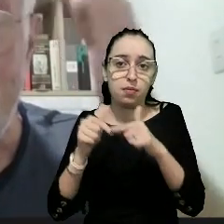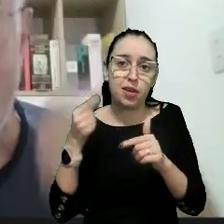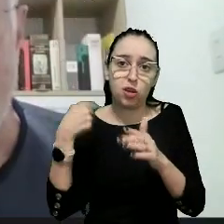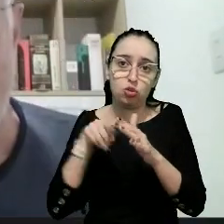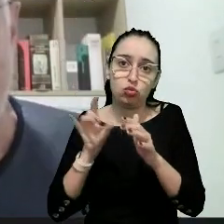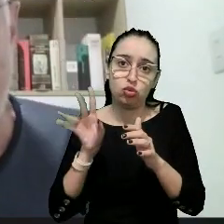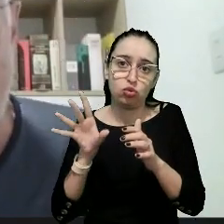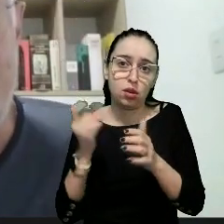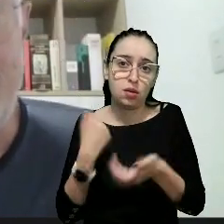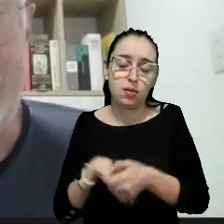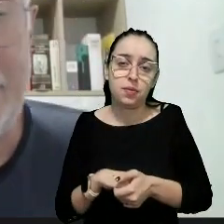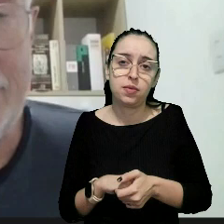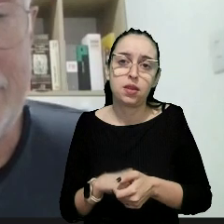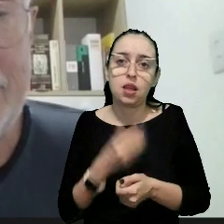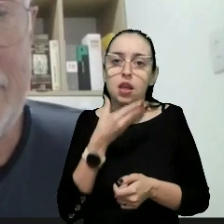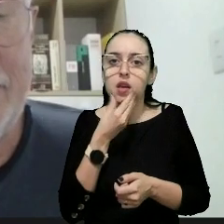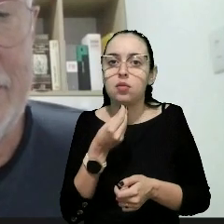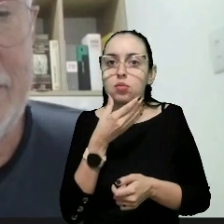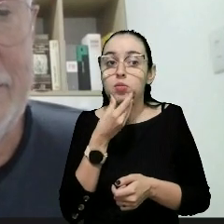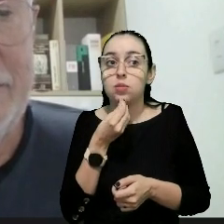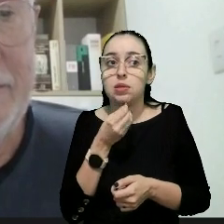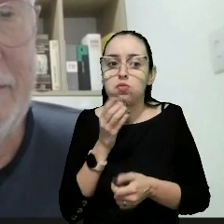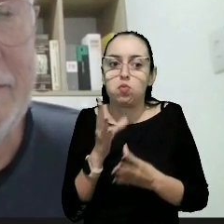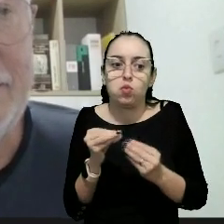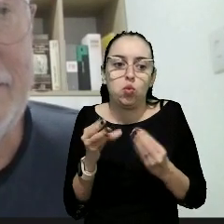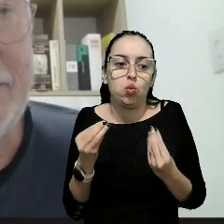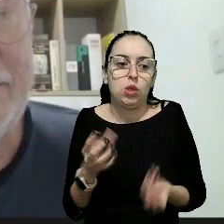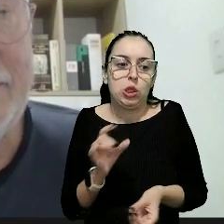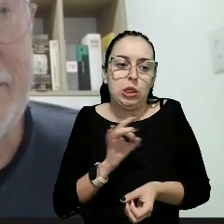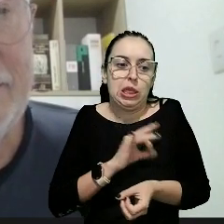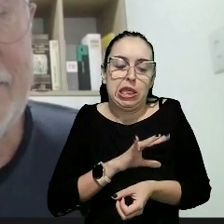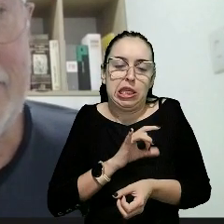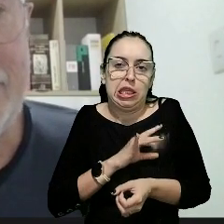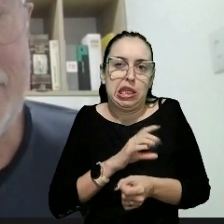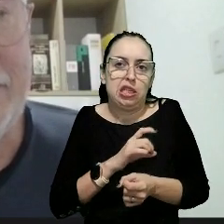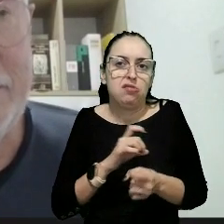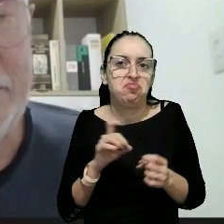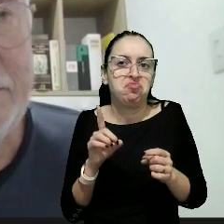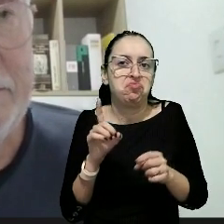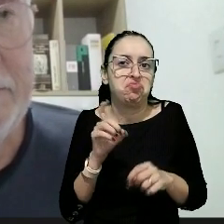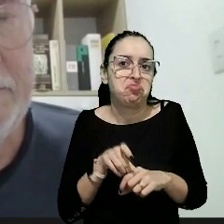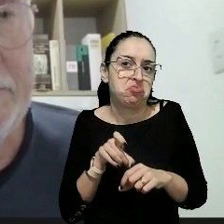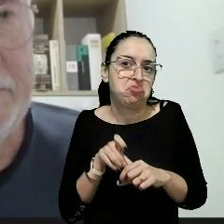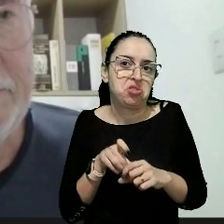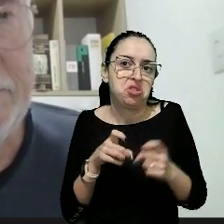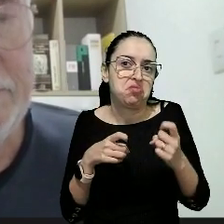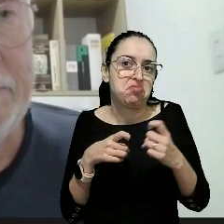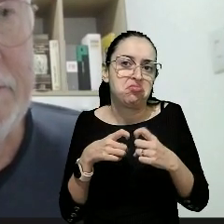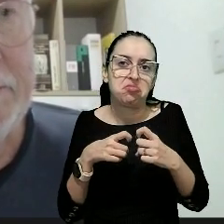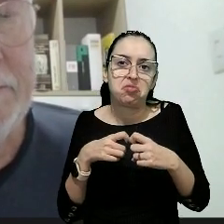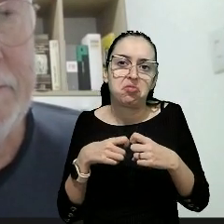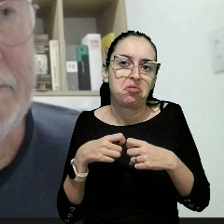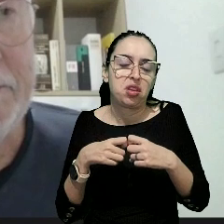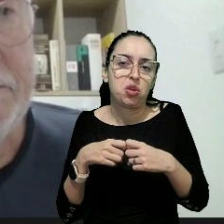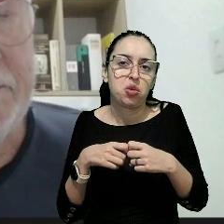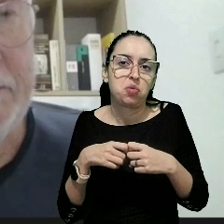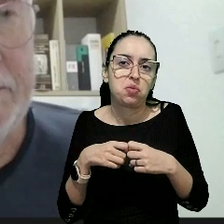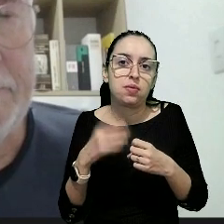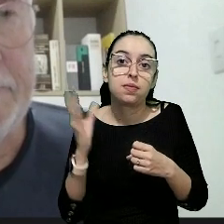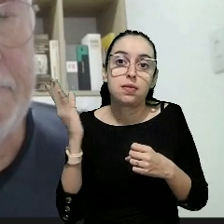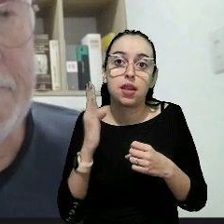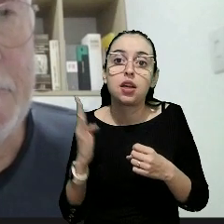eles não tinham tantos amigos. Os homens têm muito medo da impotência